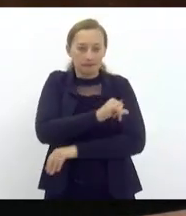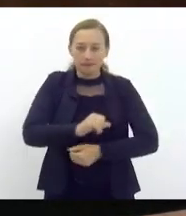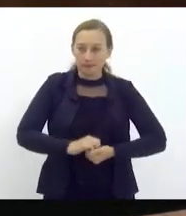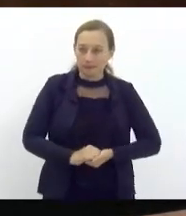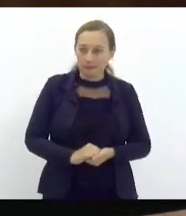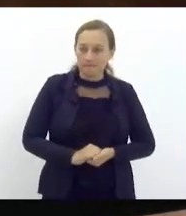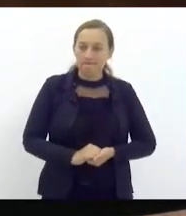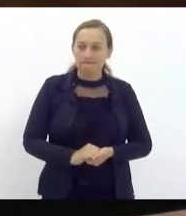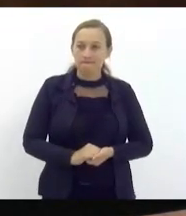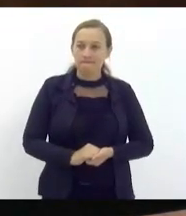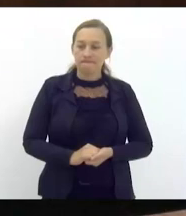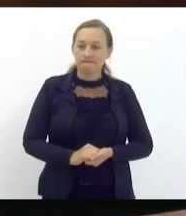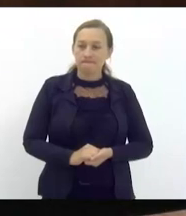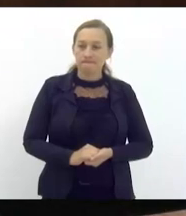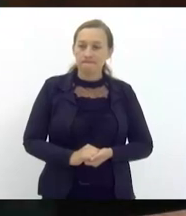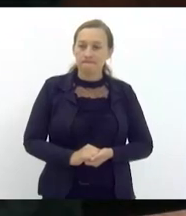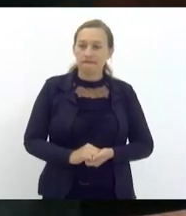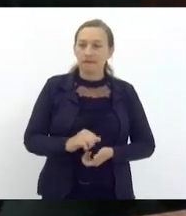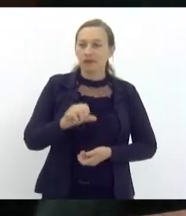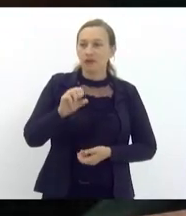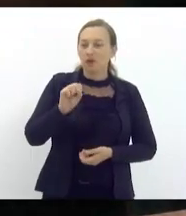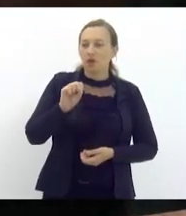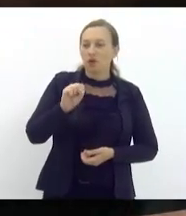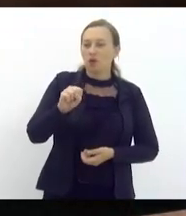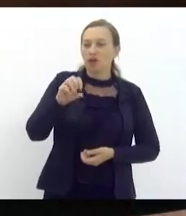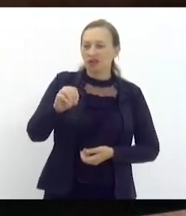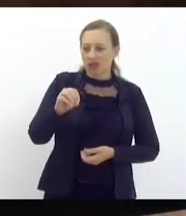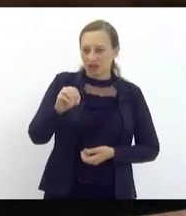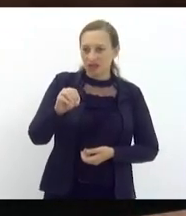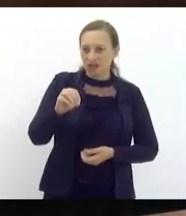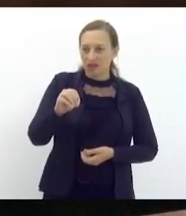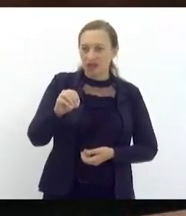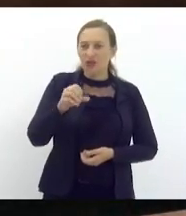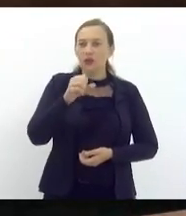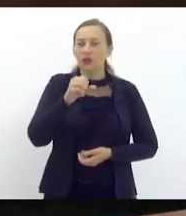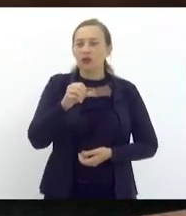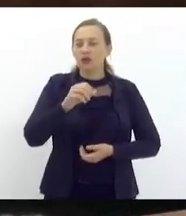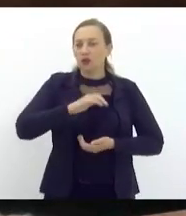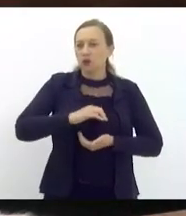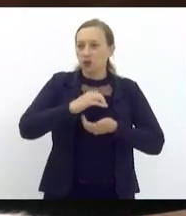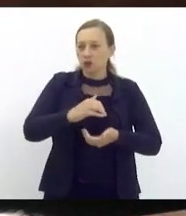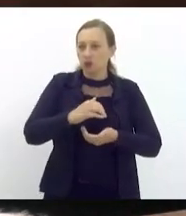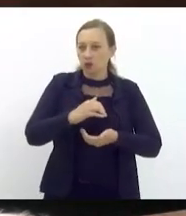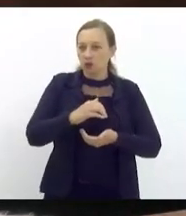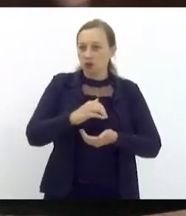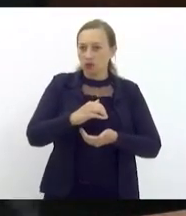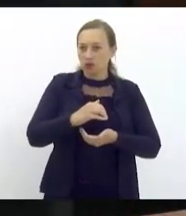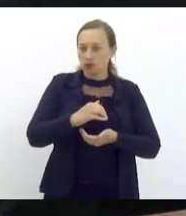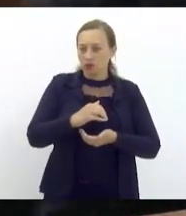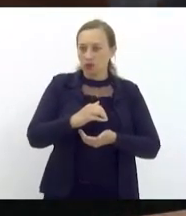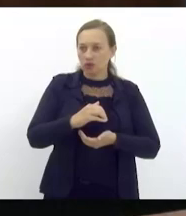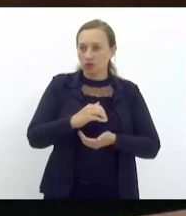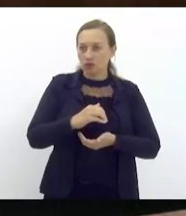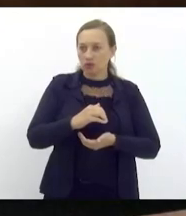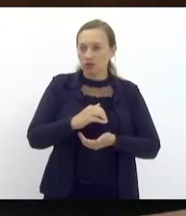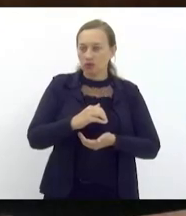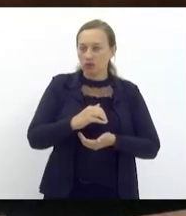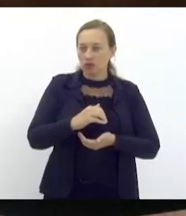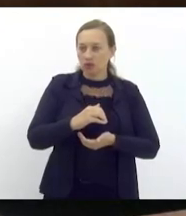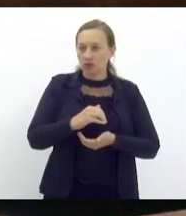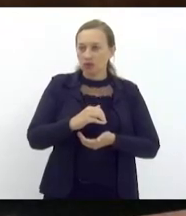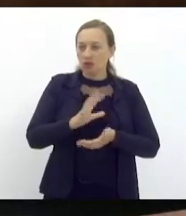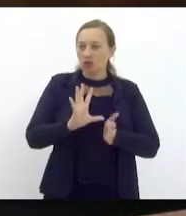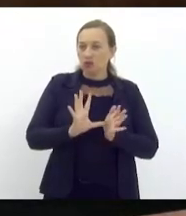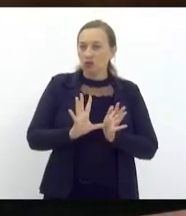dizendo que ao menos 80 idosos são vítimas de golpe por dia no estado do Rio de Janeiro e a pouco